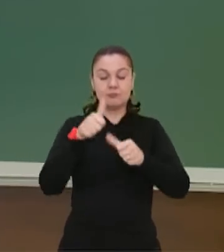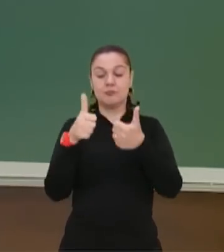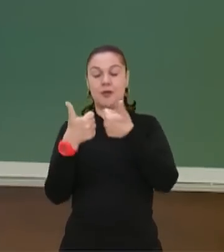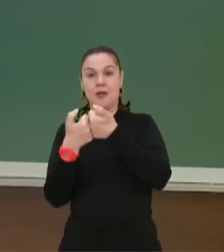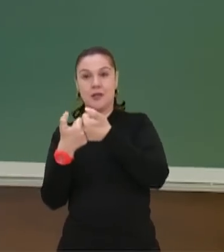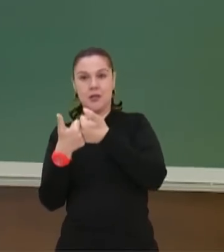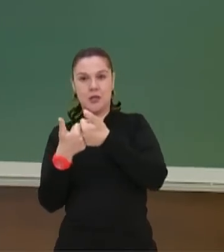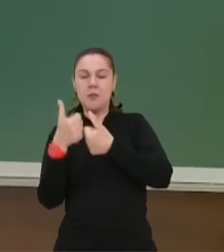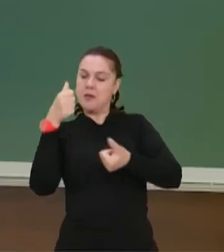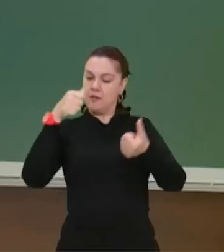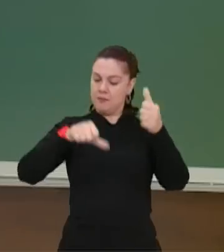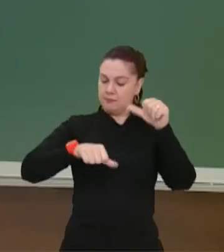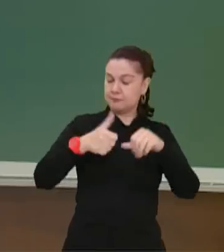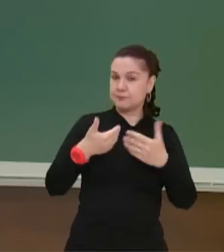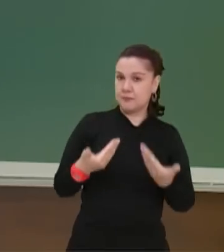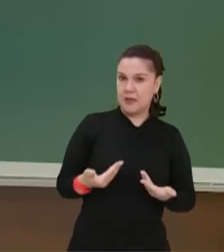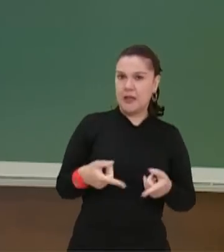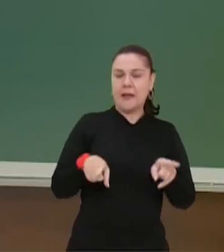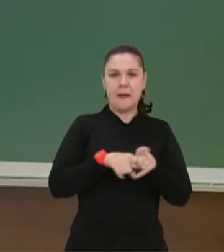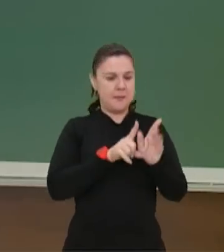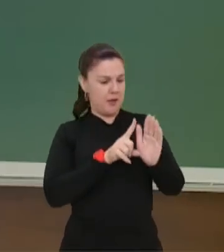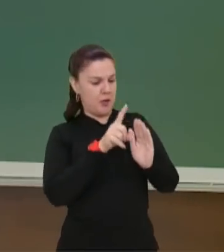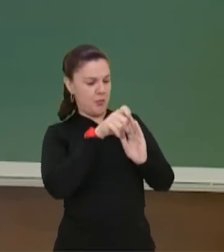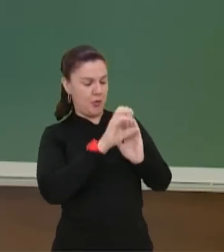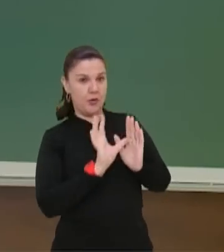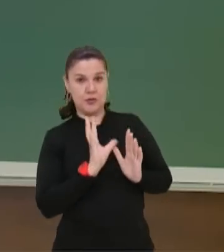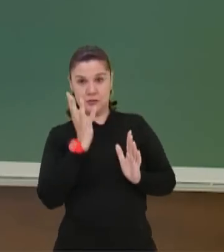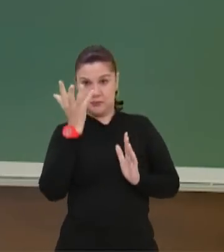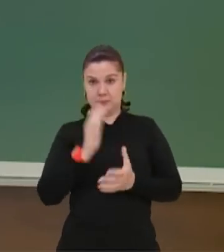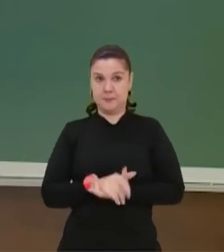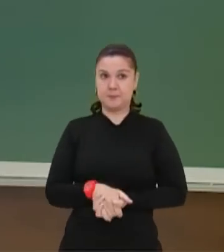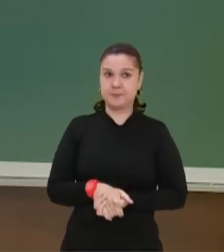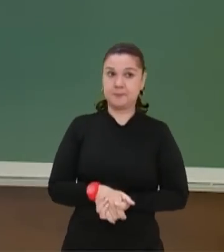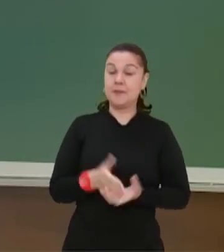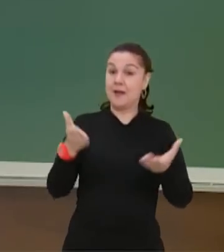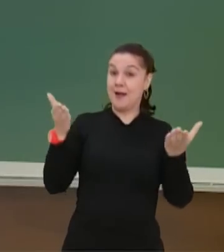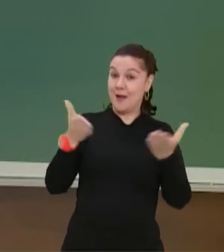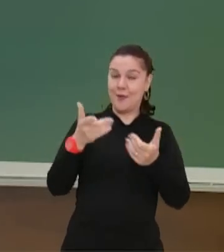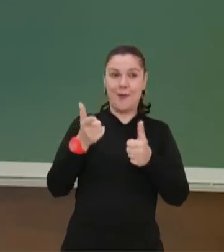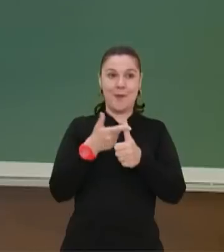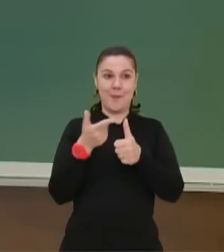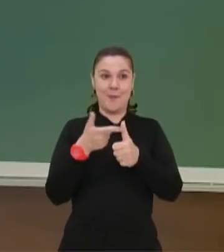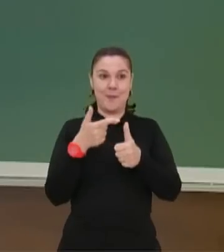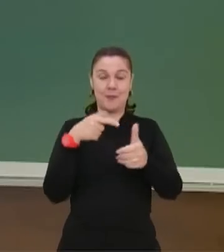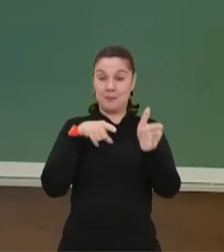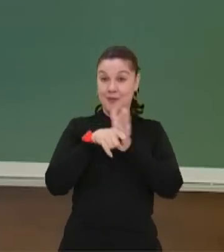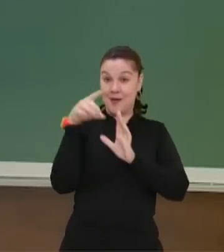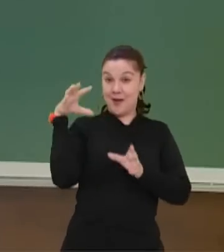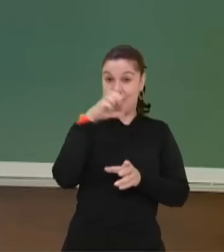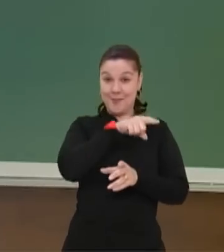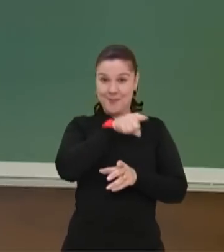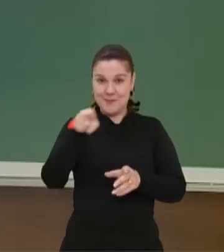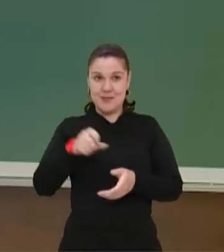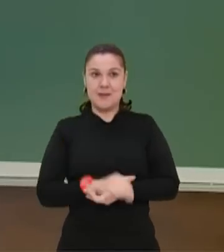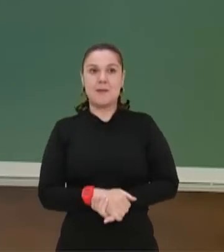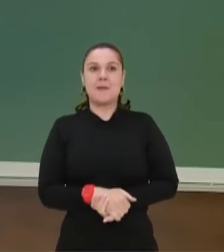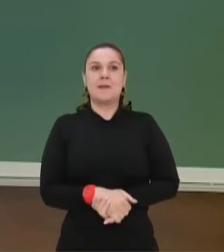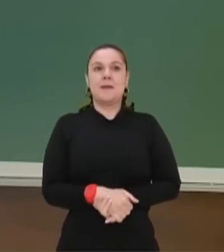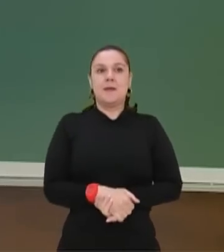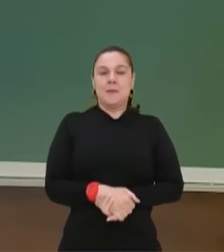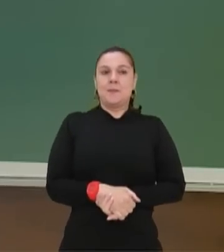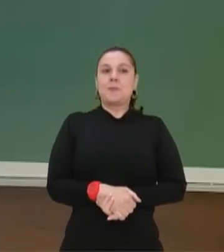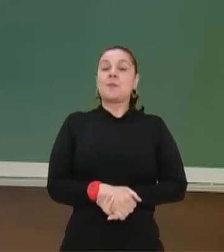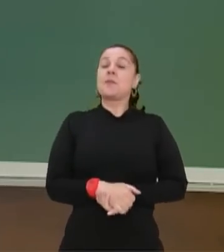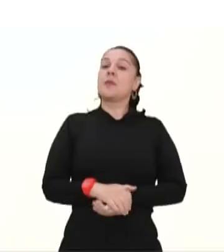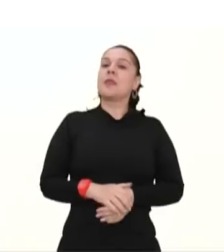físicas. Será que as transformações biológicas também ocorreram? Mas vamos fazer um desafio para vocês. Gostaria que vocês